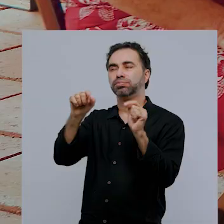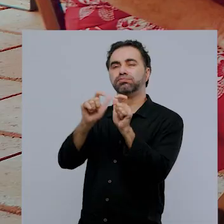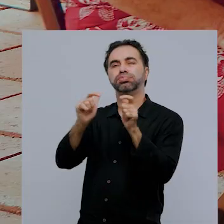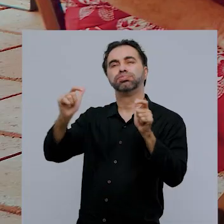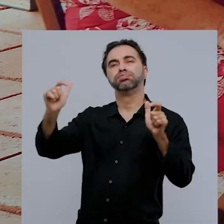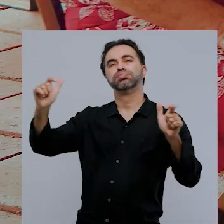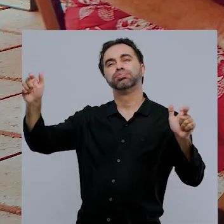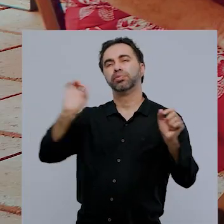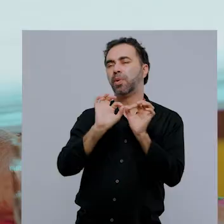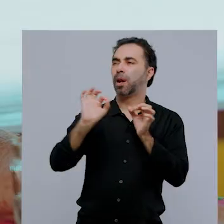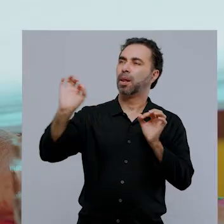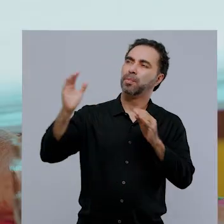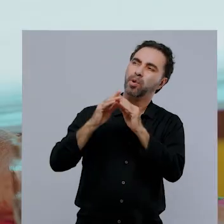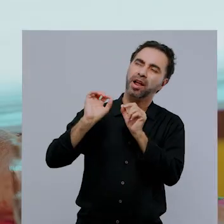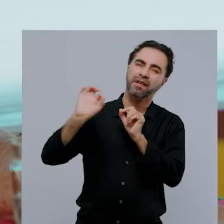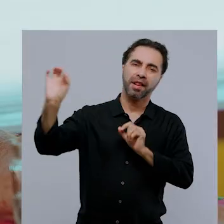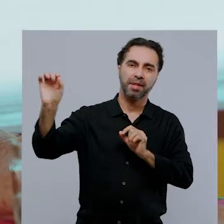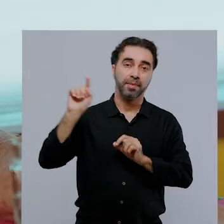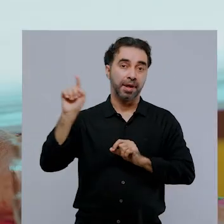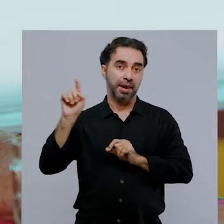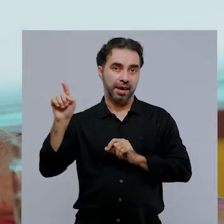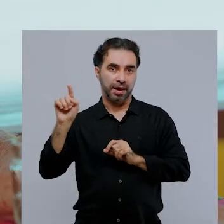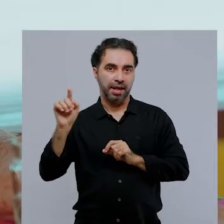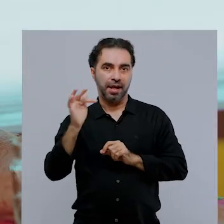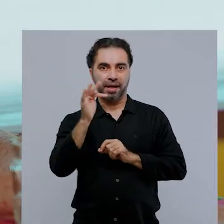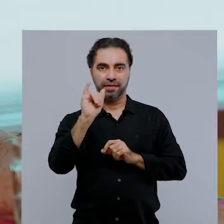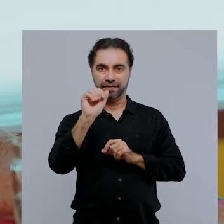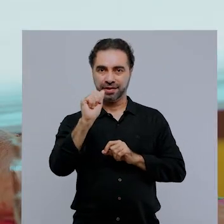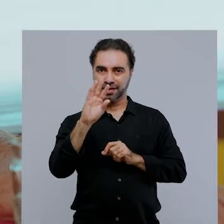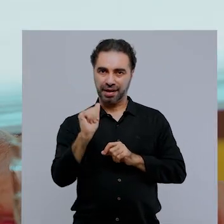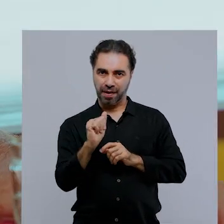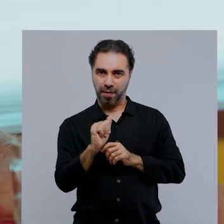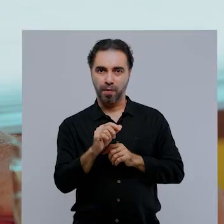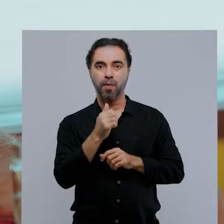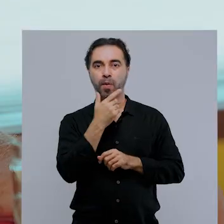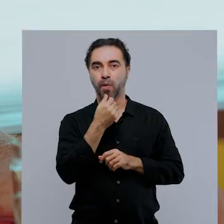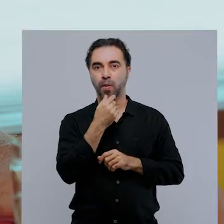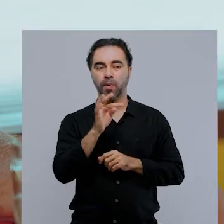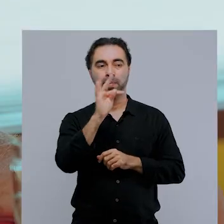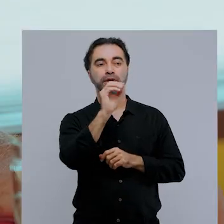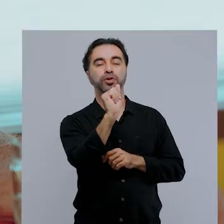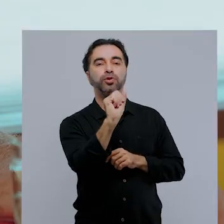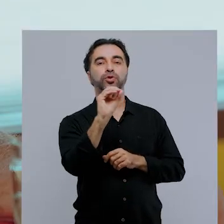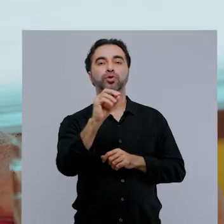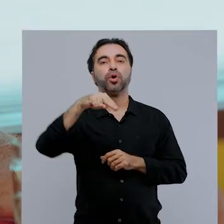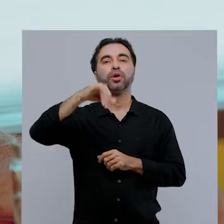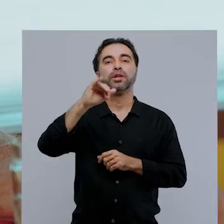eu morava lá em cima. Aí foi o fiscal que morava aí, que era o administrador, era o Toninho Vanzella,